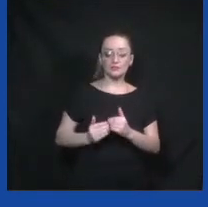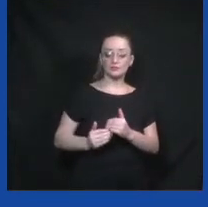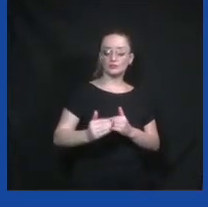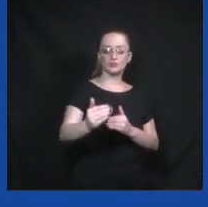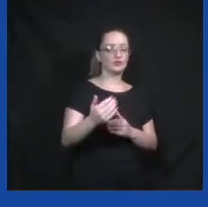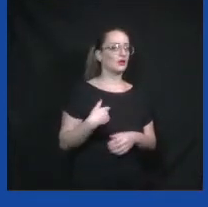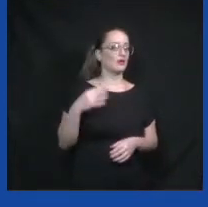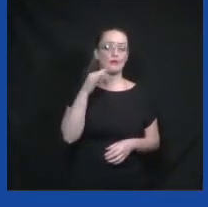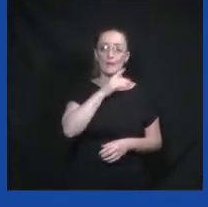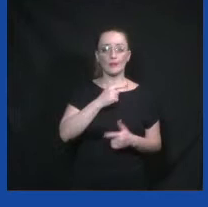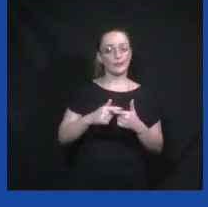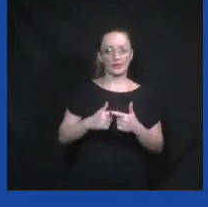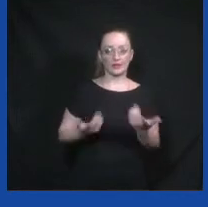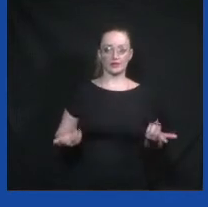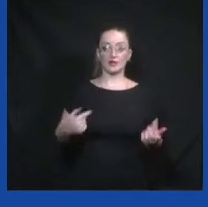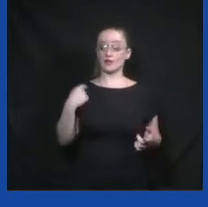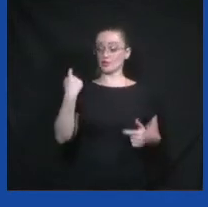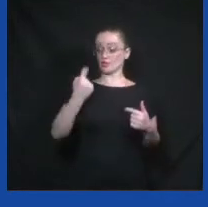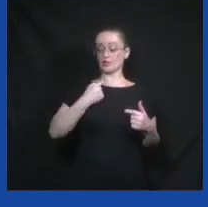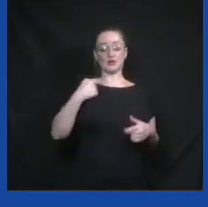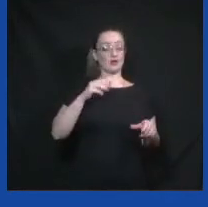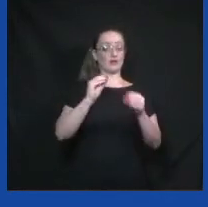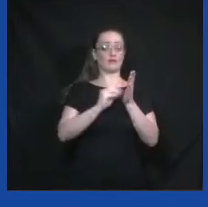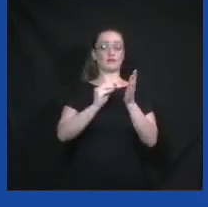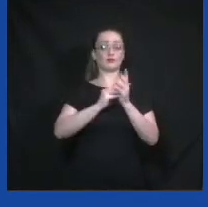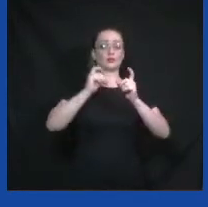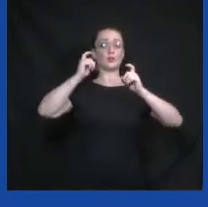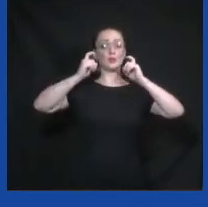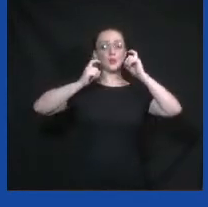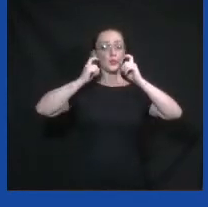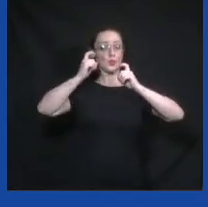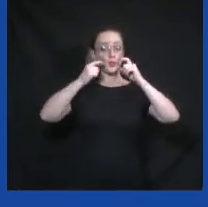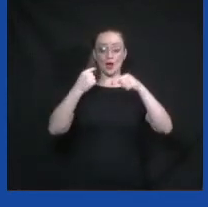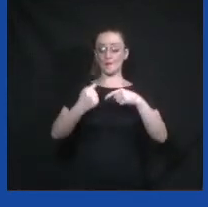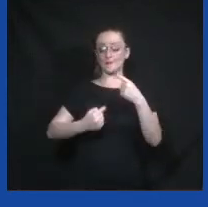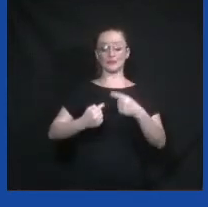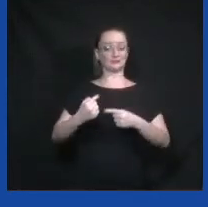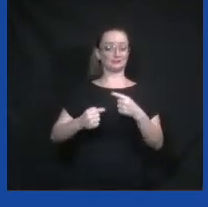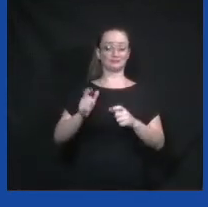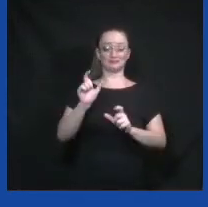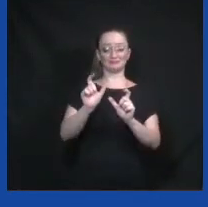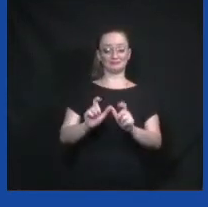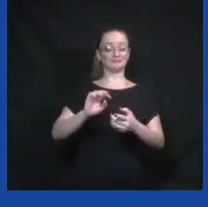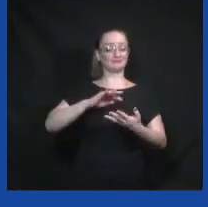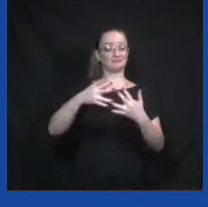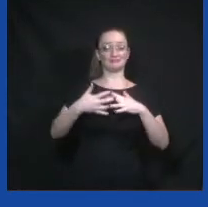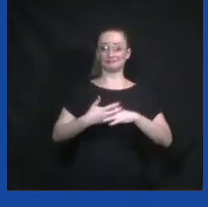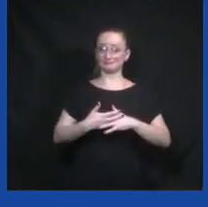óbvia. Nós não nos preocupamos em formar politicamente os nossos cidadãos e cidadãs. E a política foi